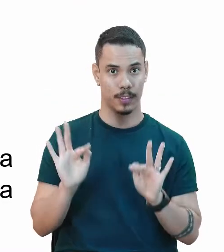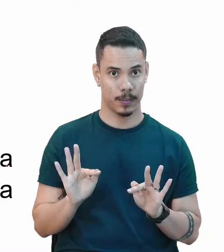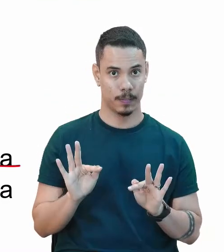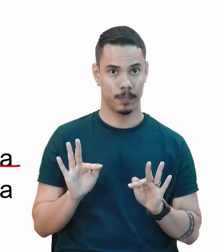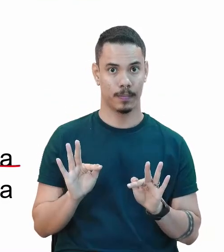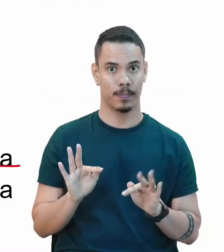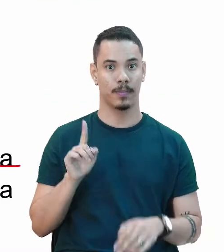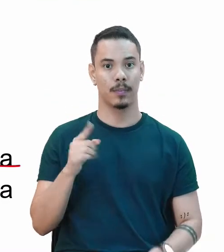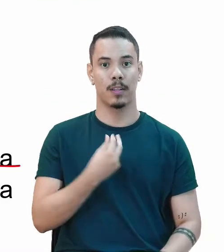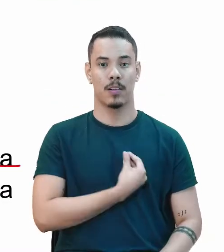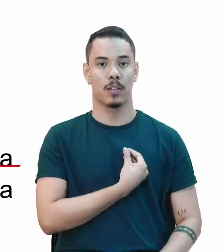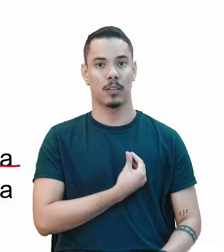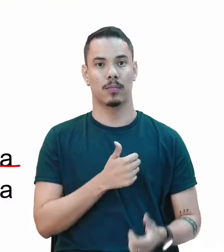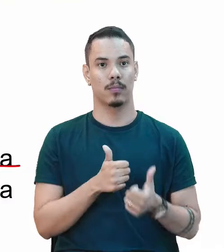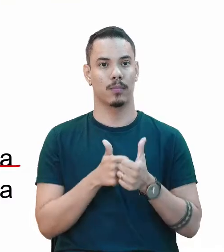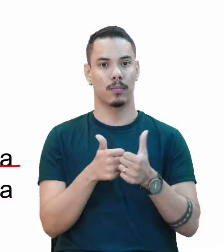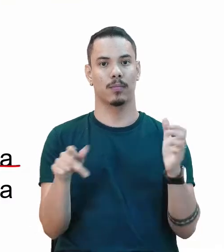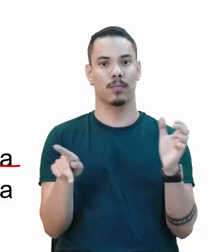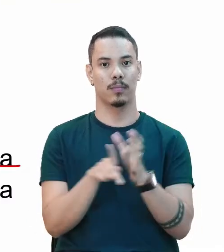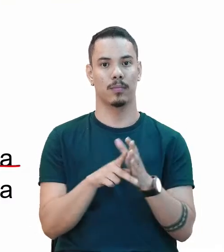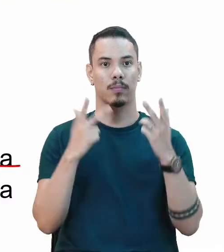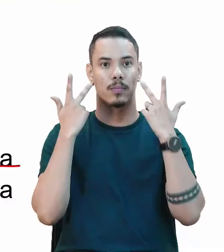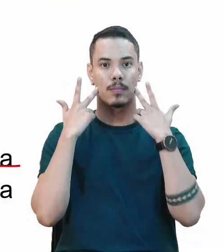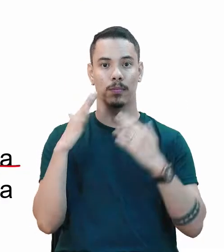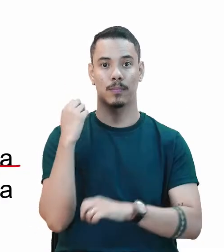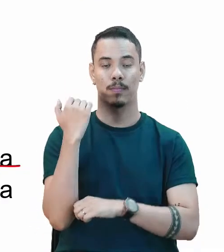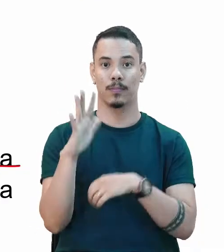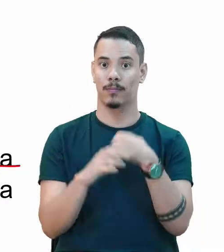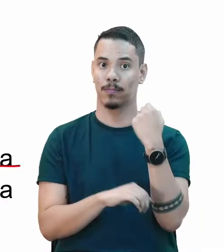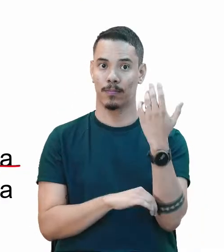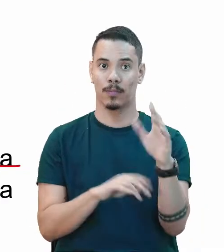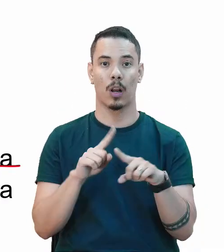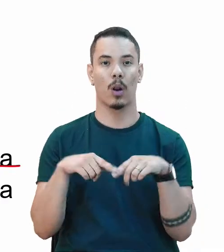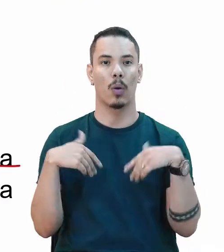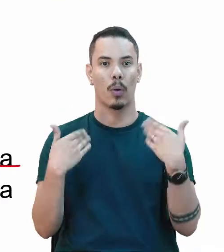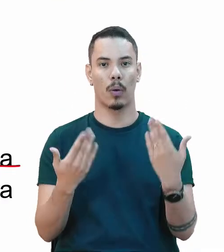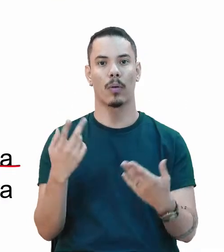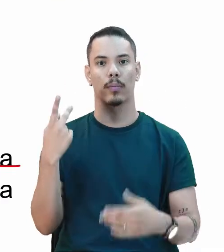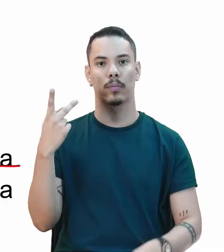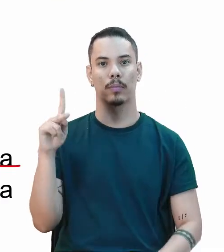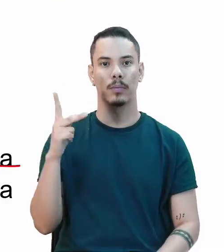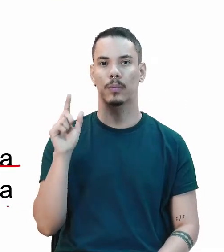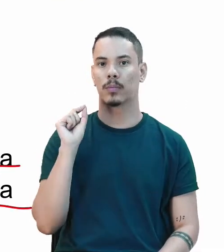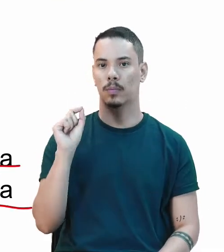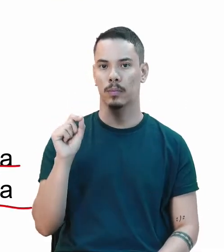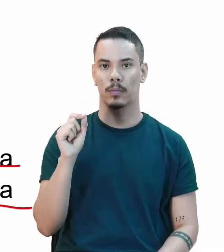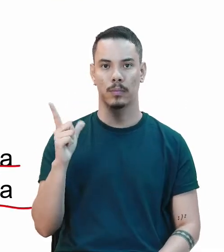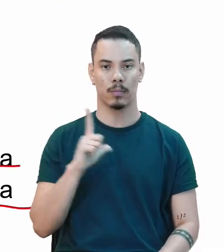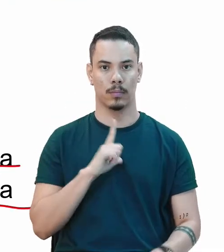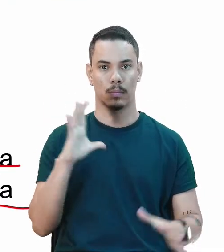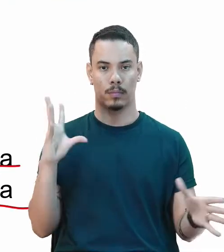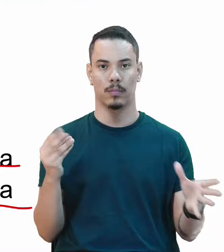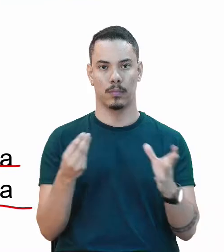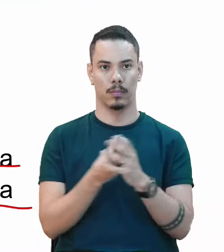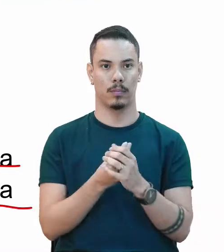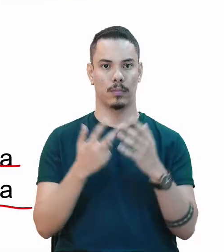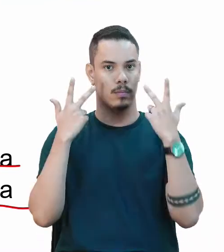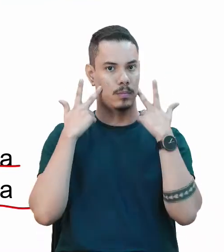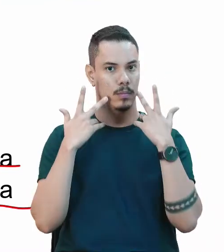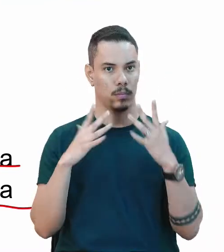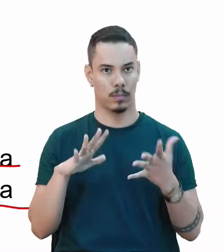que vive segundo a sua própria natureza, a qual, por sua vez, integra a